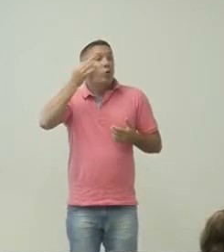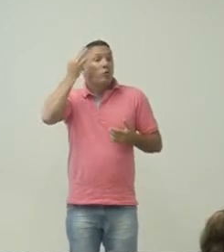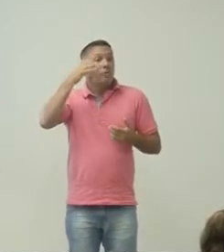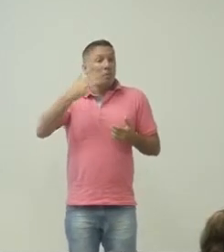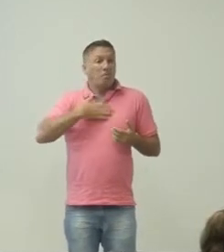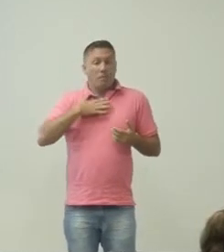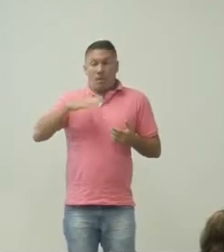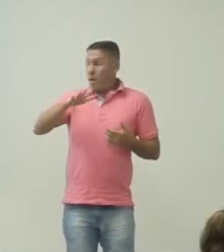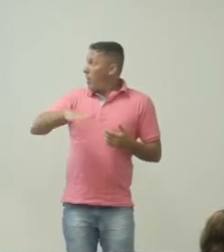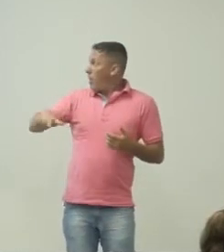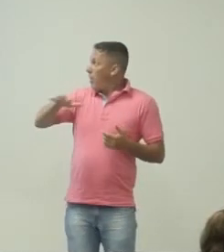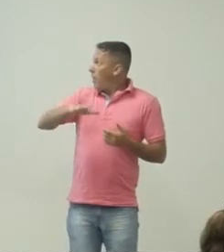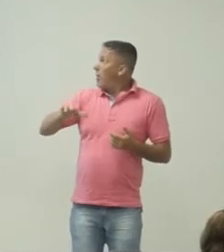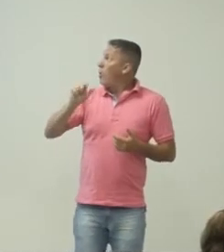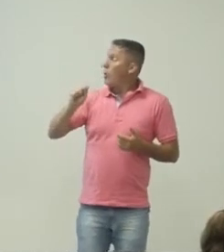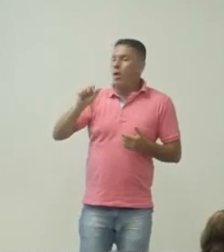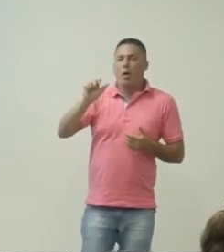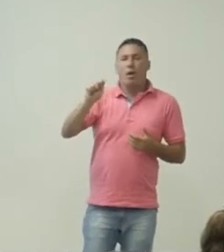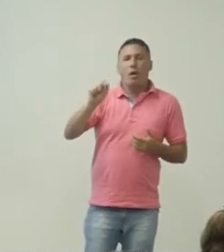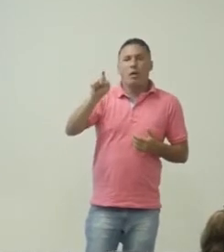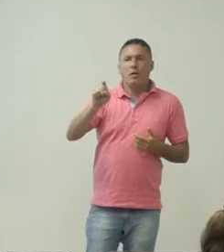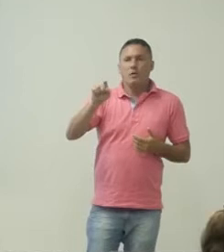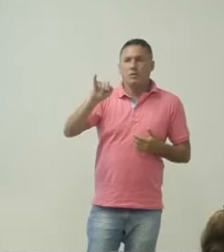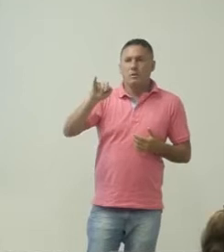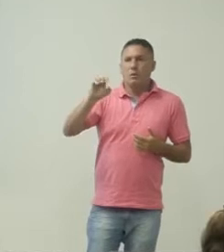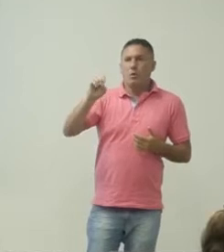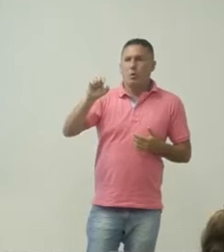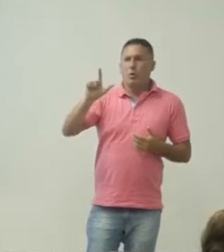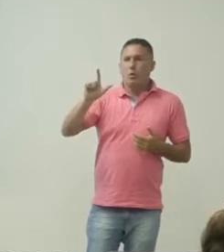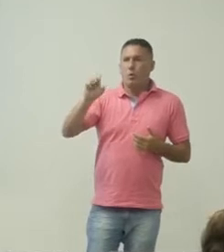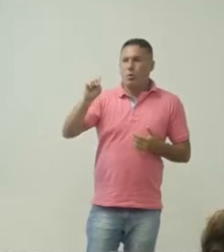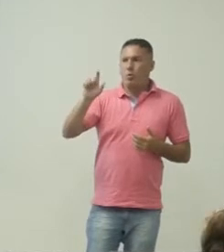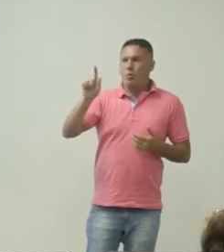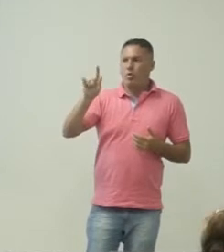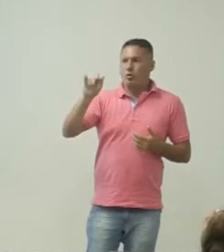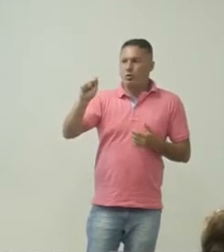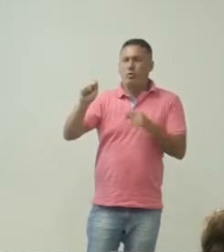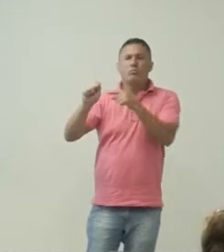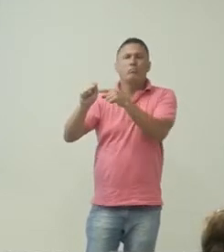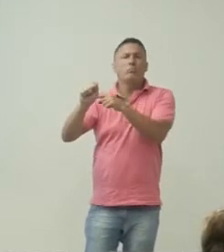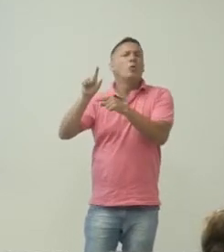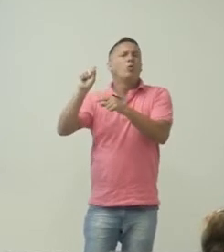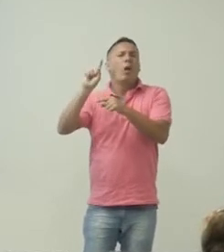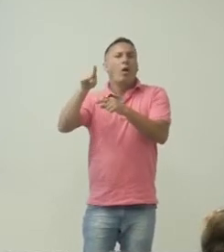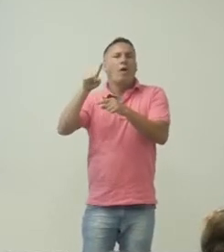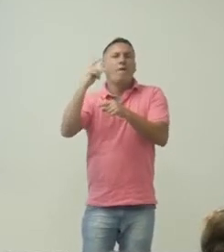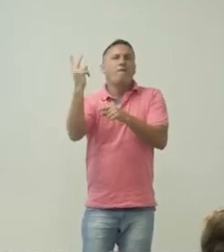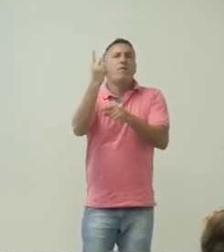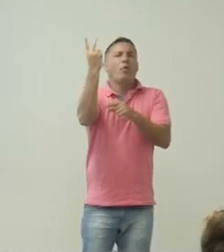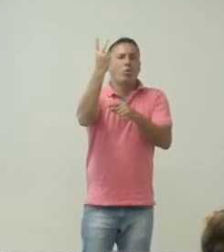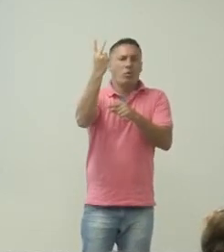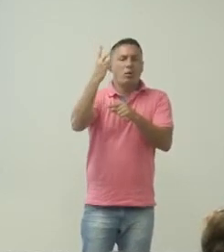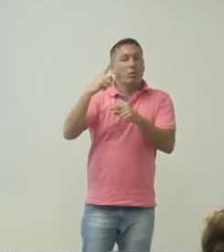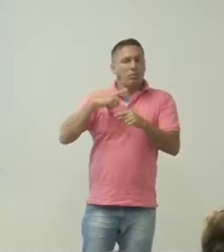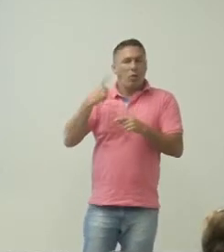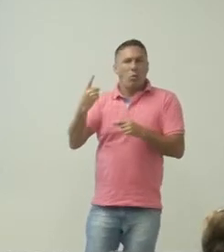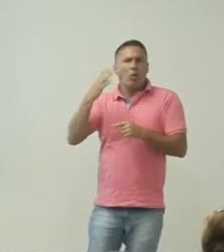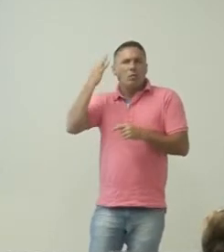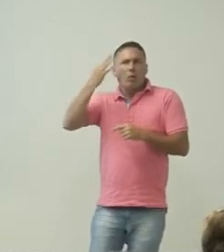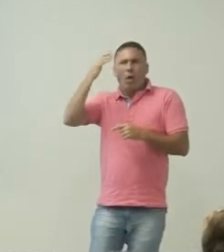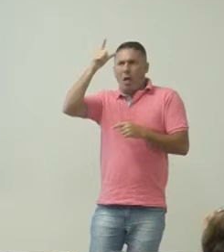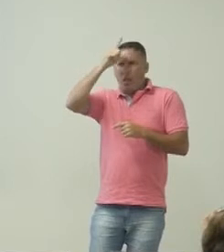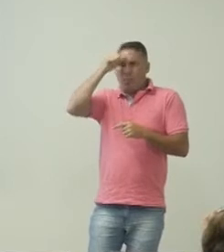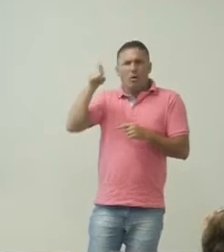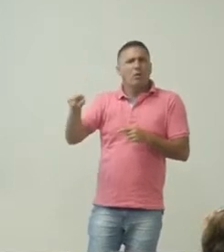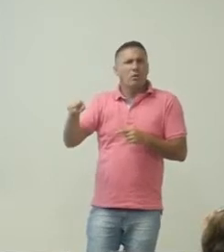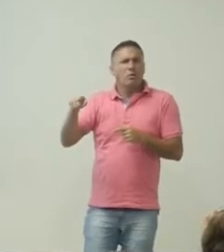chamado axiologia, que é o estudo dos valores. Eu trabalho com um autor chamado Friedrich Nietzsche, é um autor alemão,